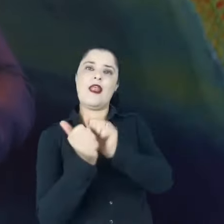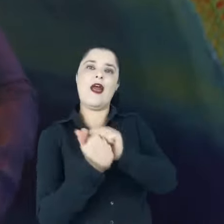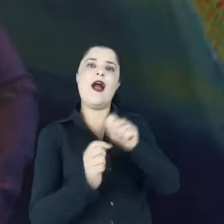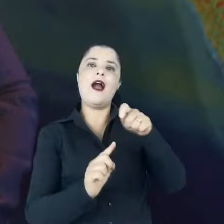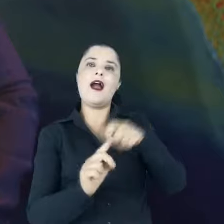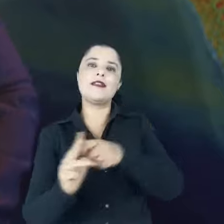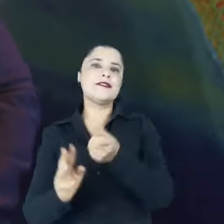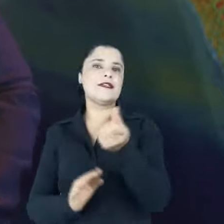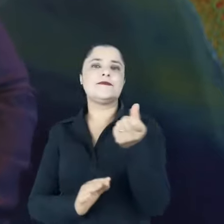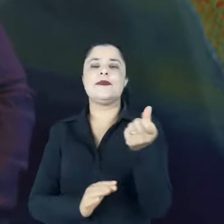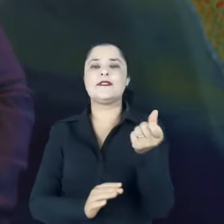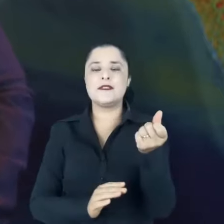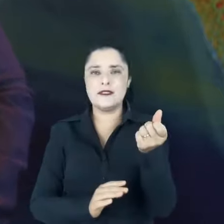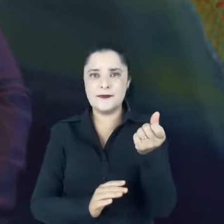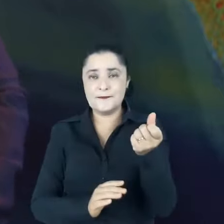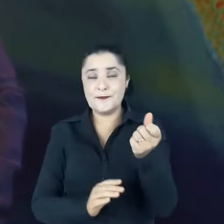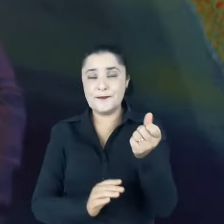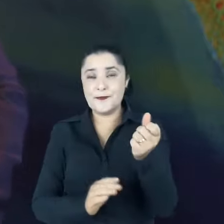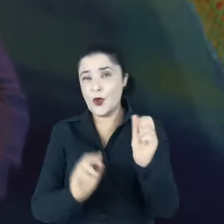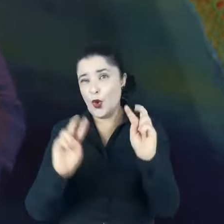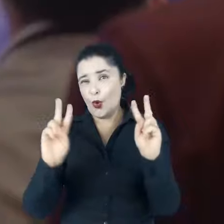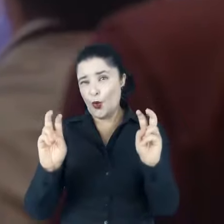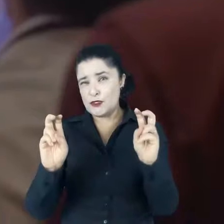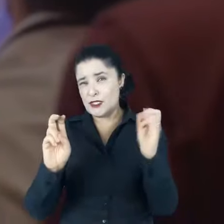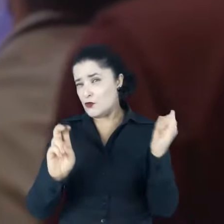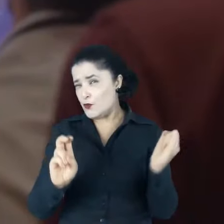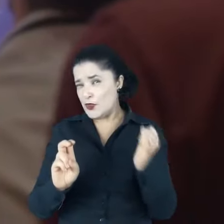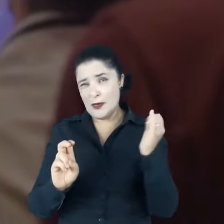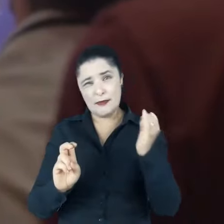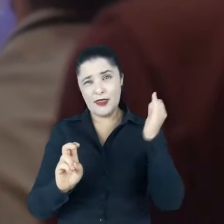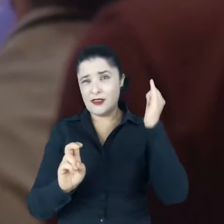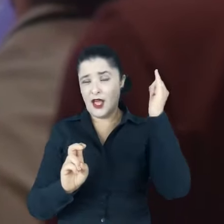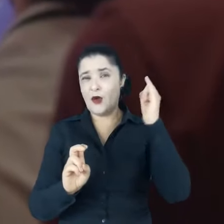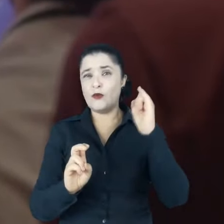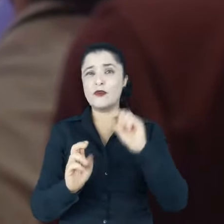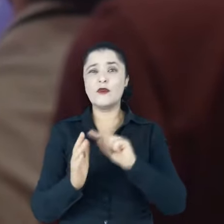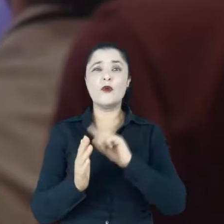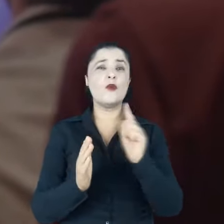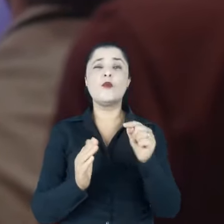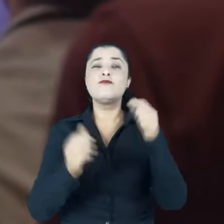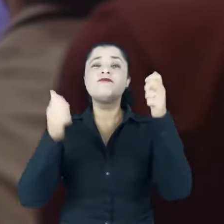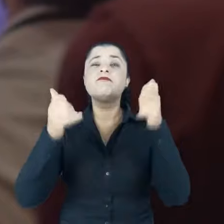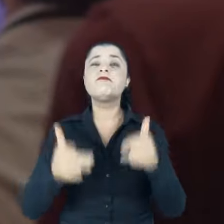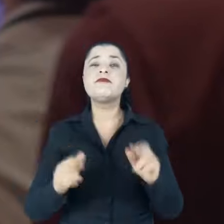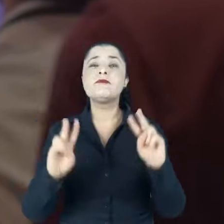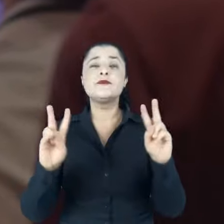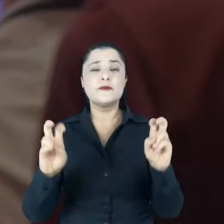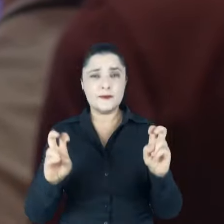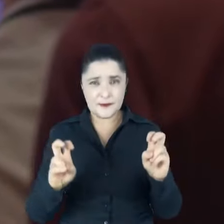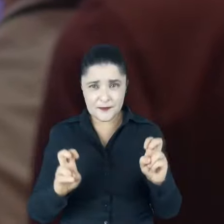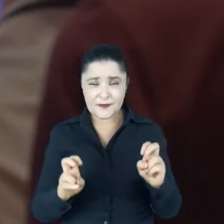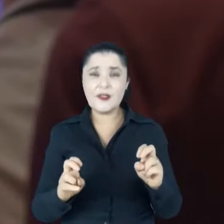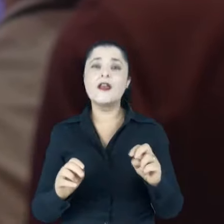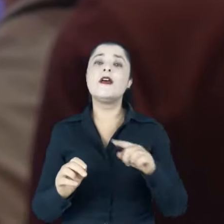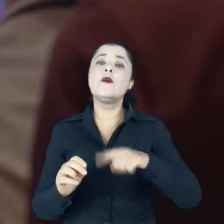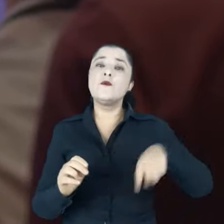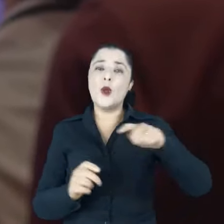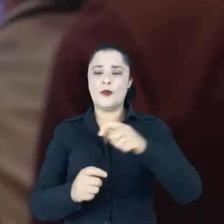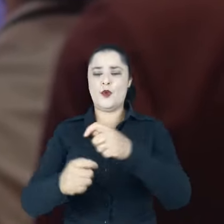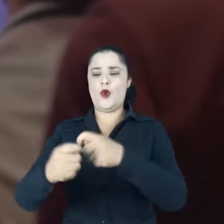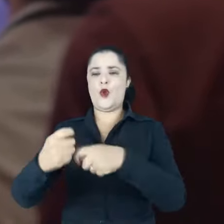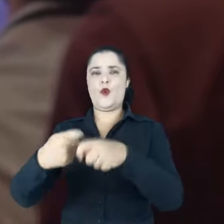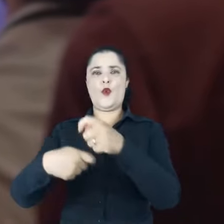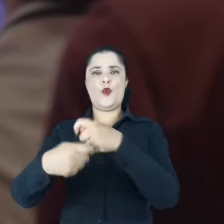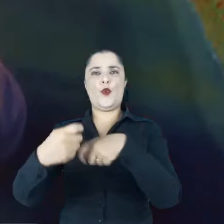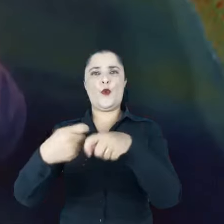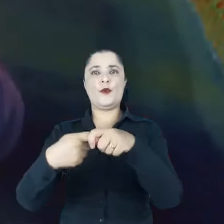Um conceito fundamental está por trás dessa realidade. É o conceito econômico, é um novo conceito econômico